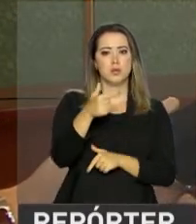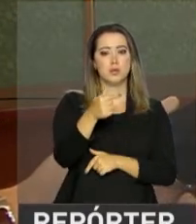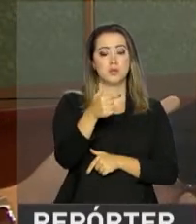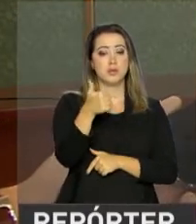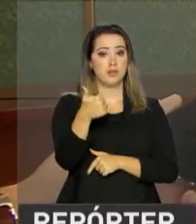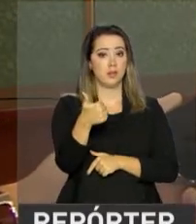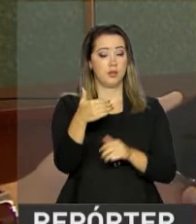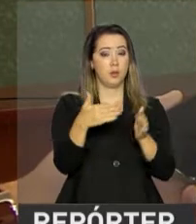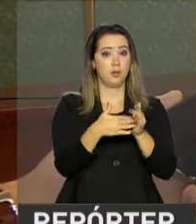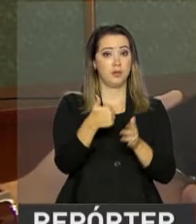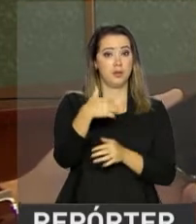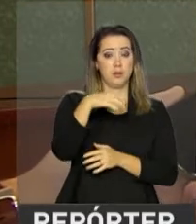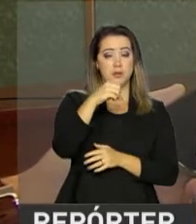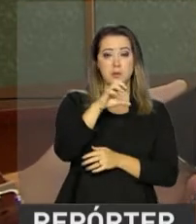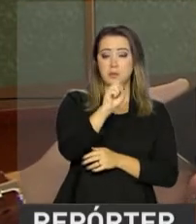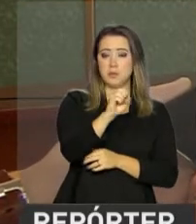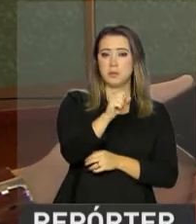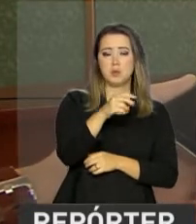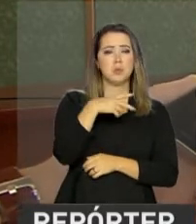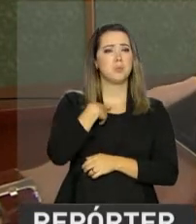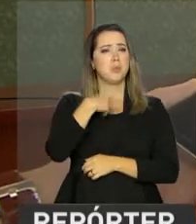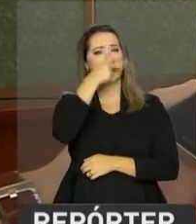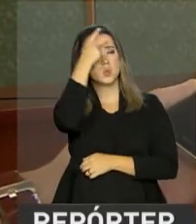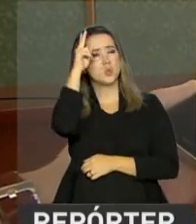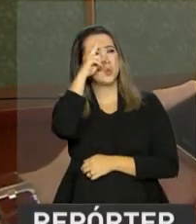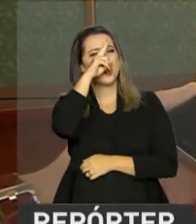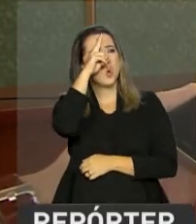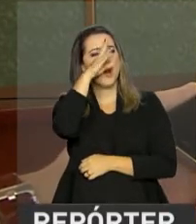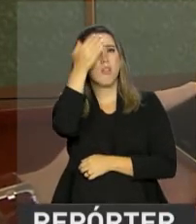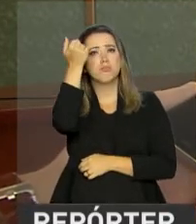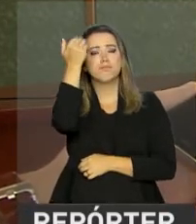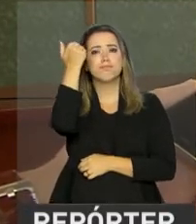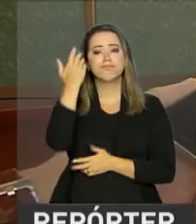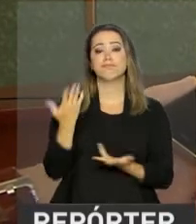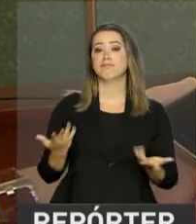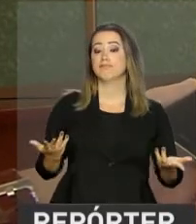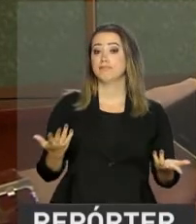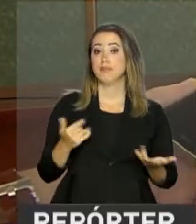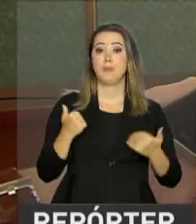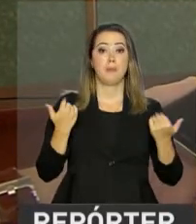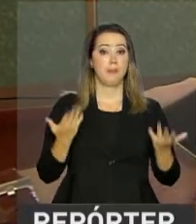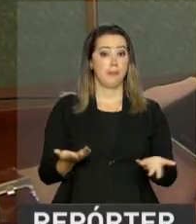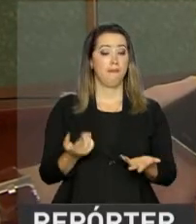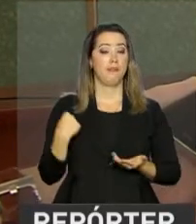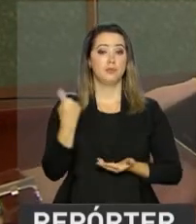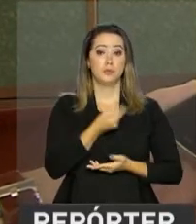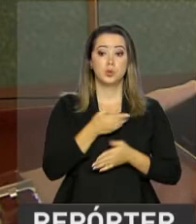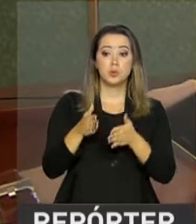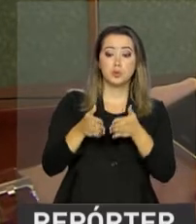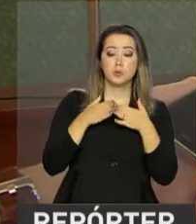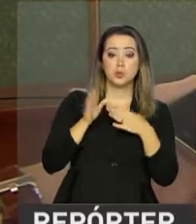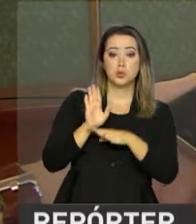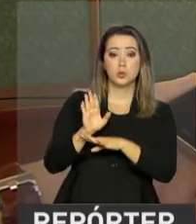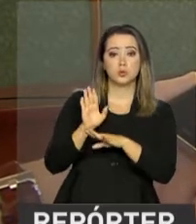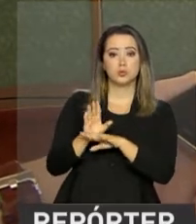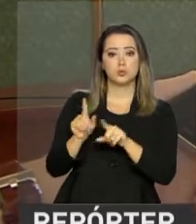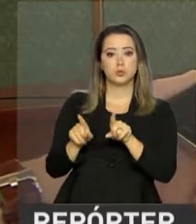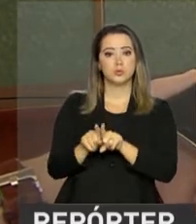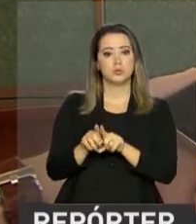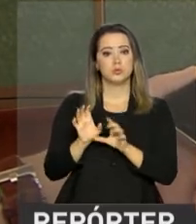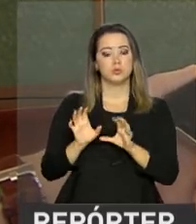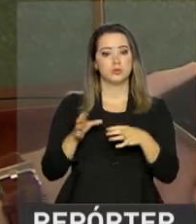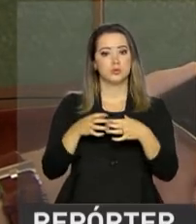1988 muitas pessoas não lembram que tinha esses recursos aplicados então com isso a gente está pedindo auxílio é